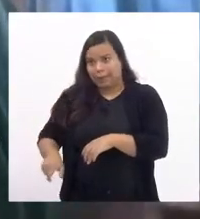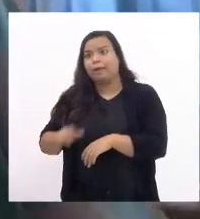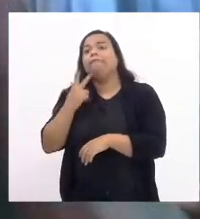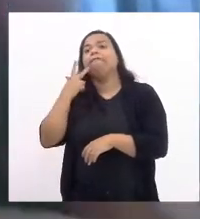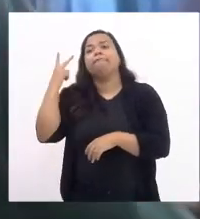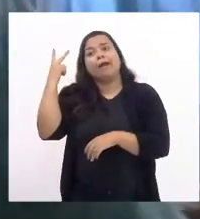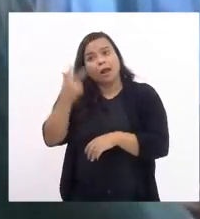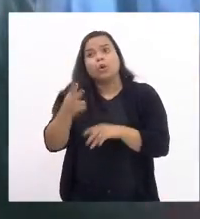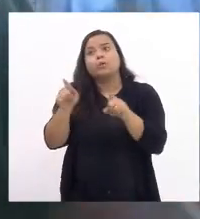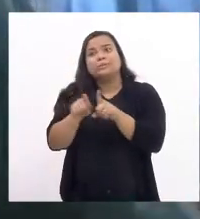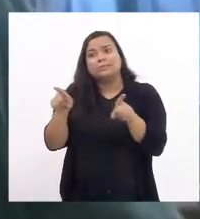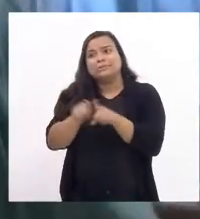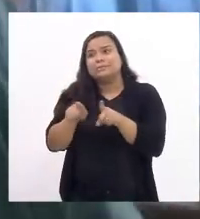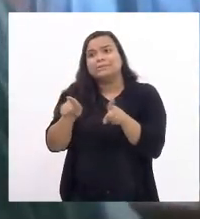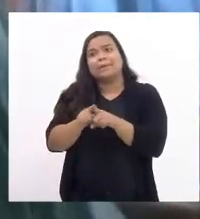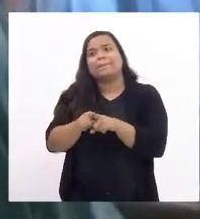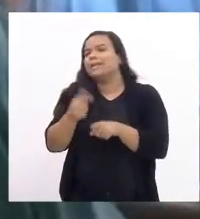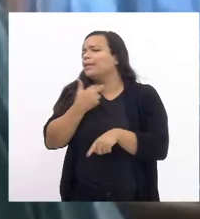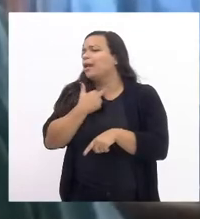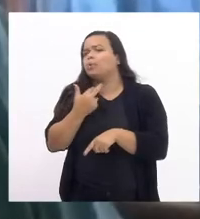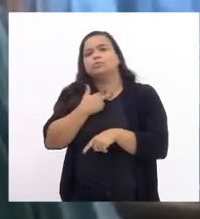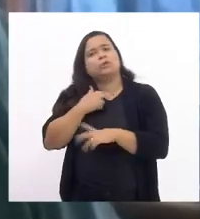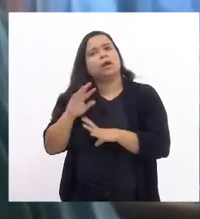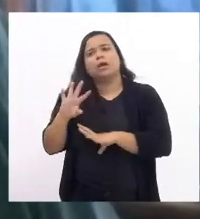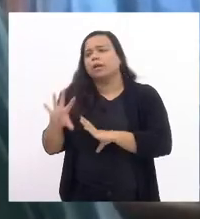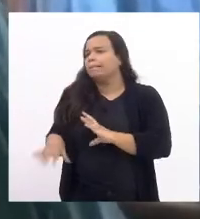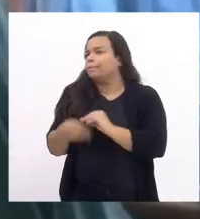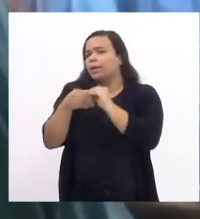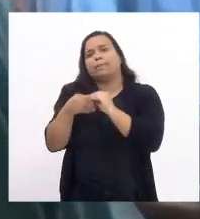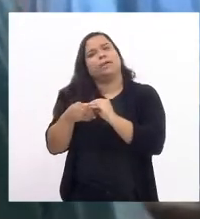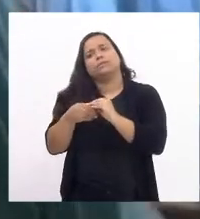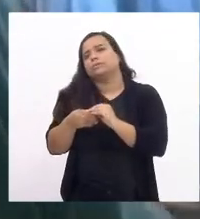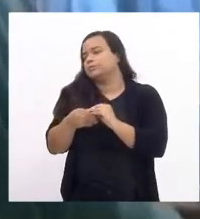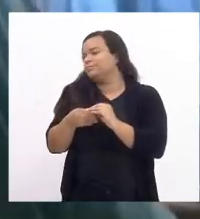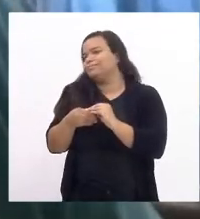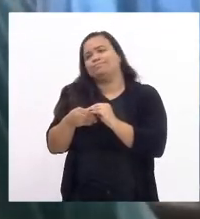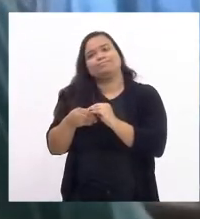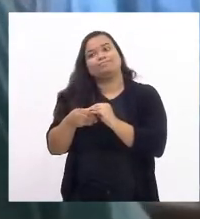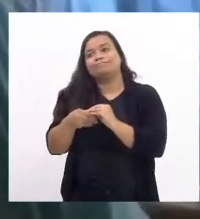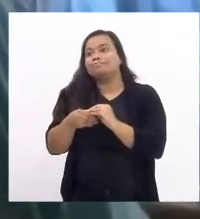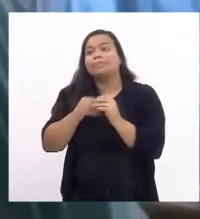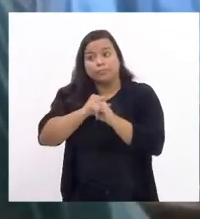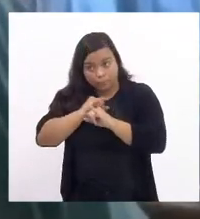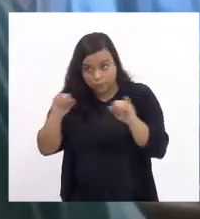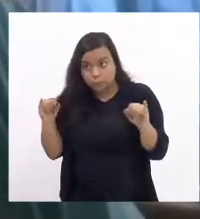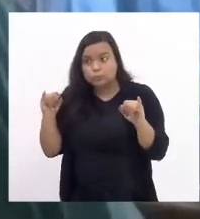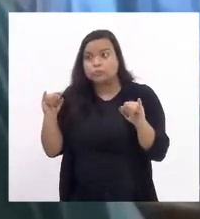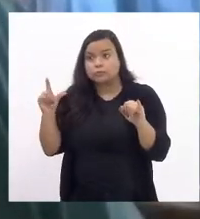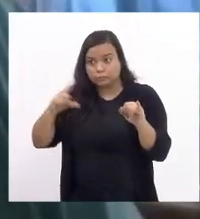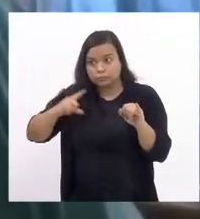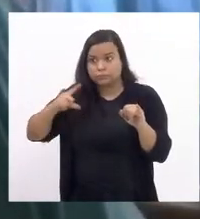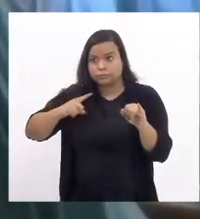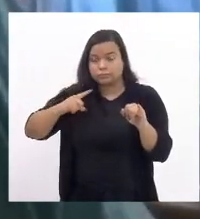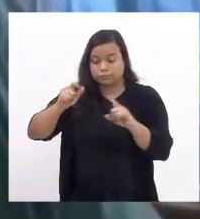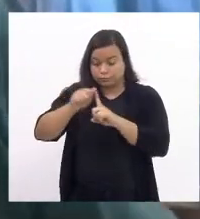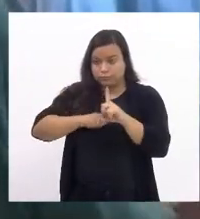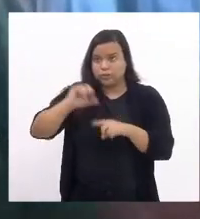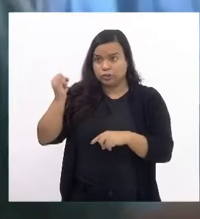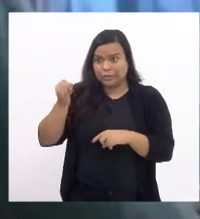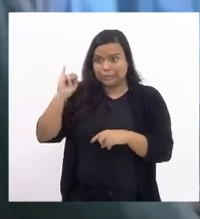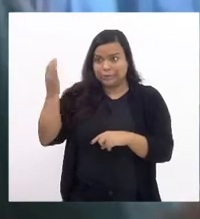confessou que está sem condições de implementá-la a toque de caixa. O anúncio em janeiro,